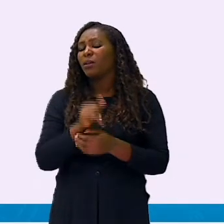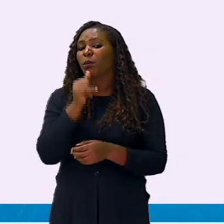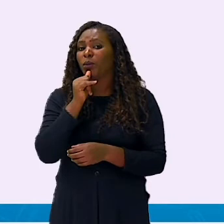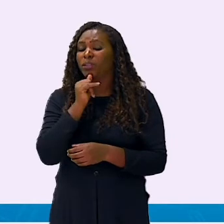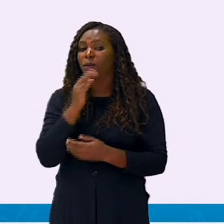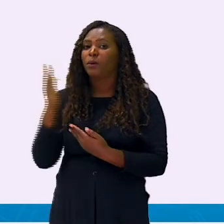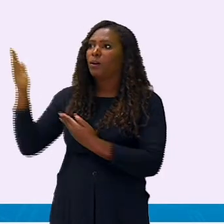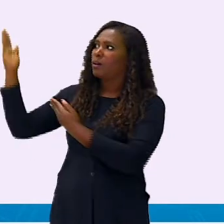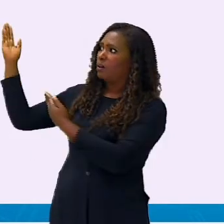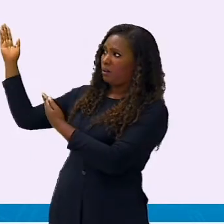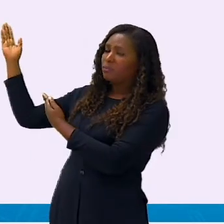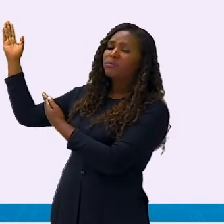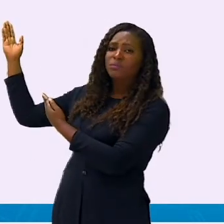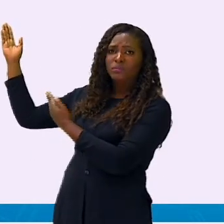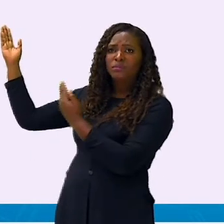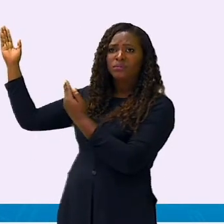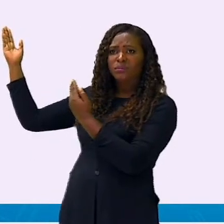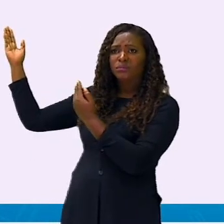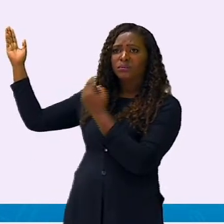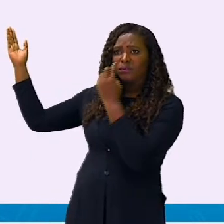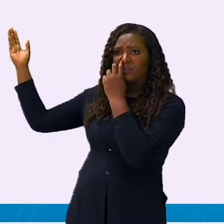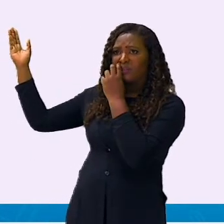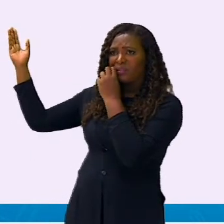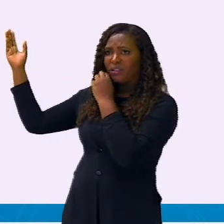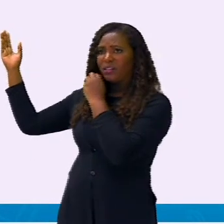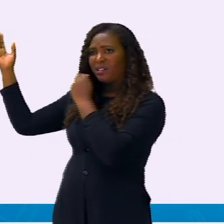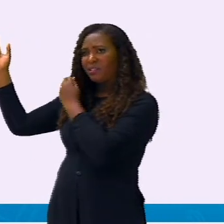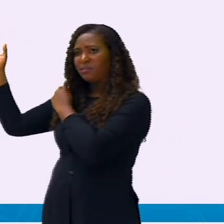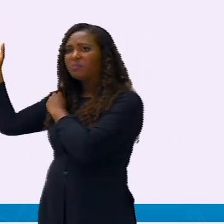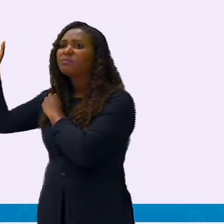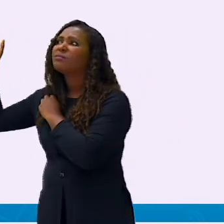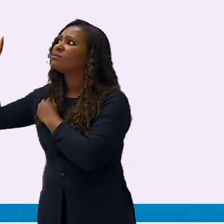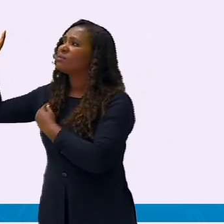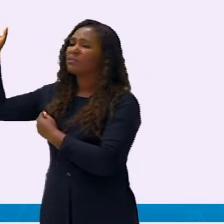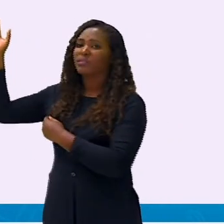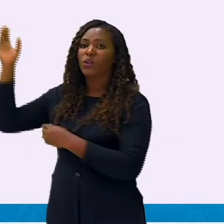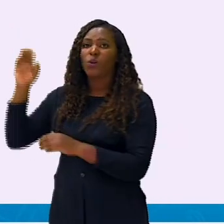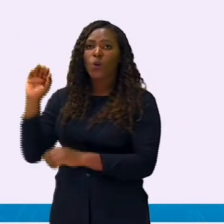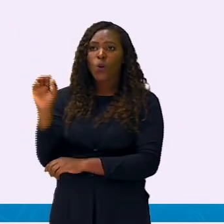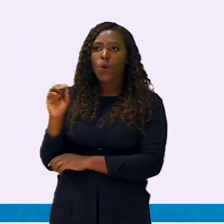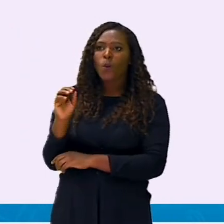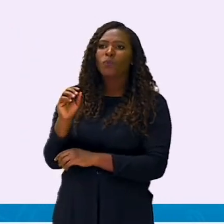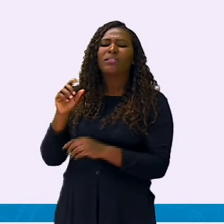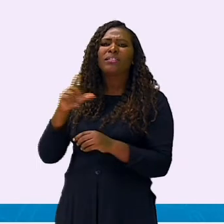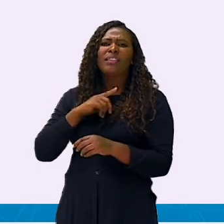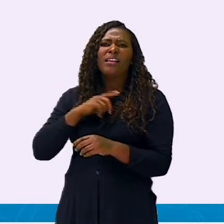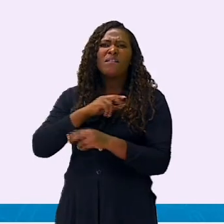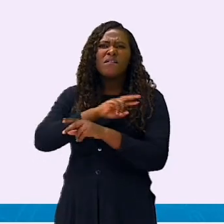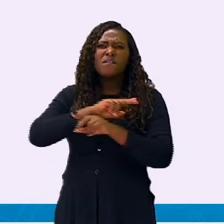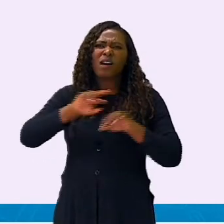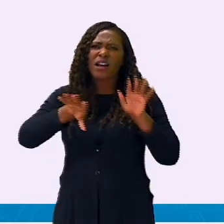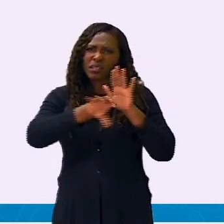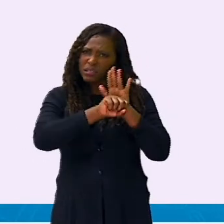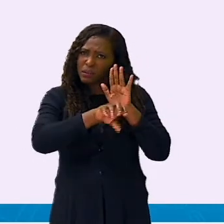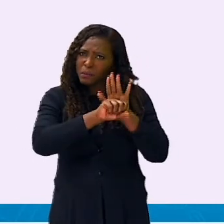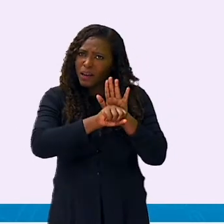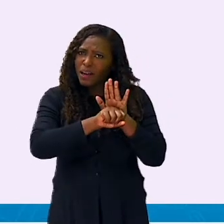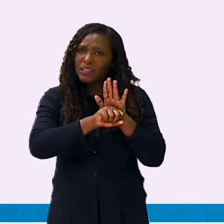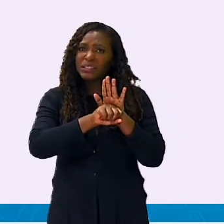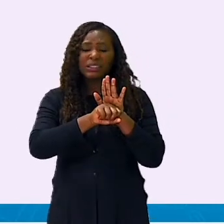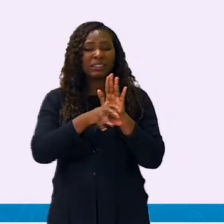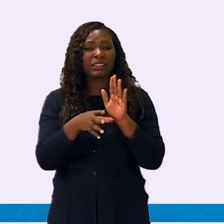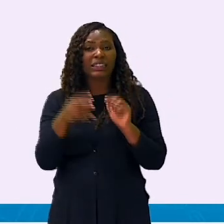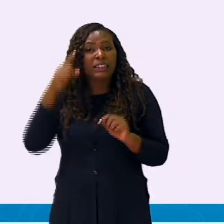tampa. Aqui, um poste na guia do cego. Aqui outro exemplo,